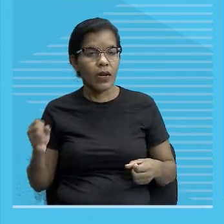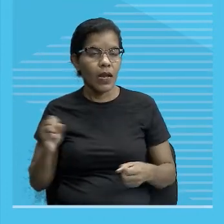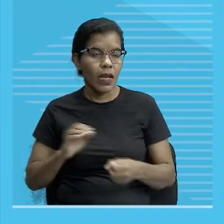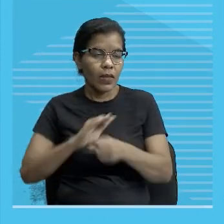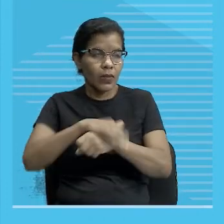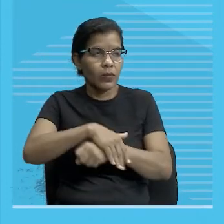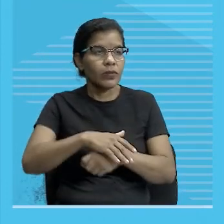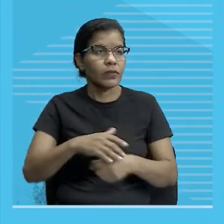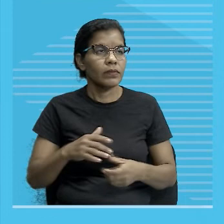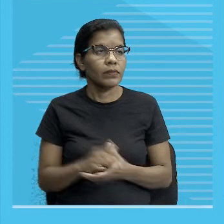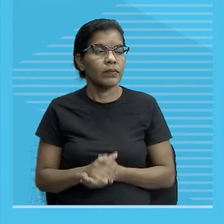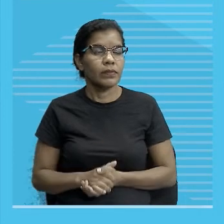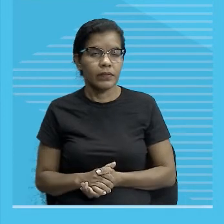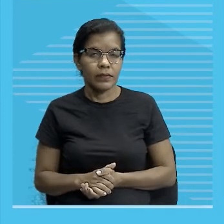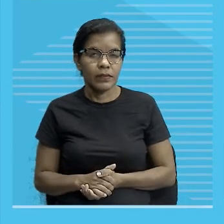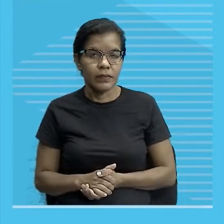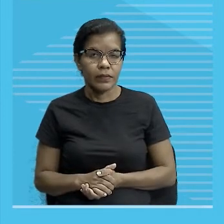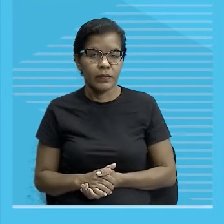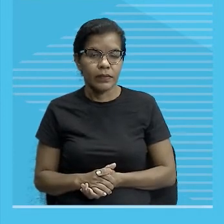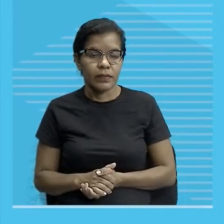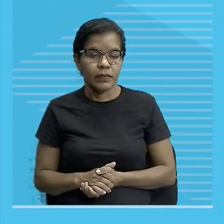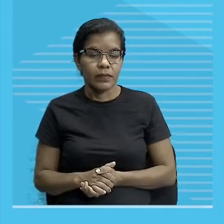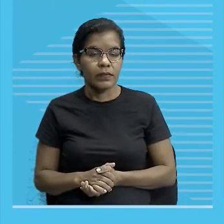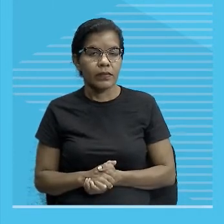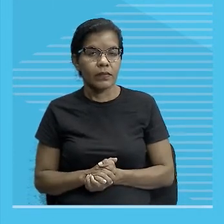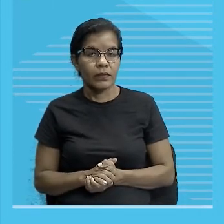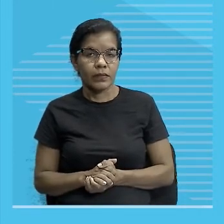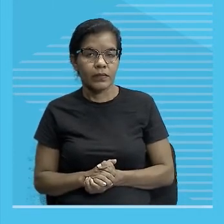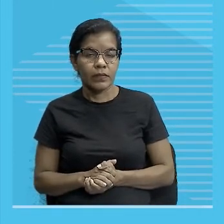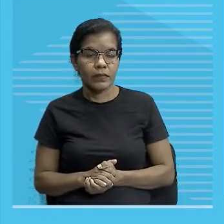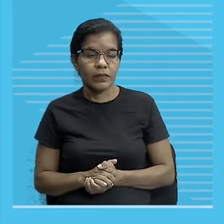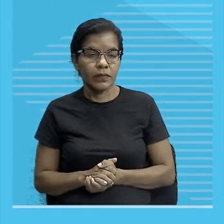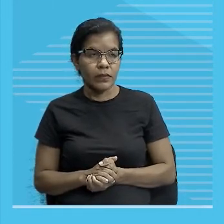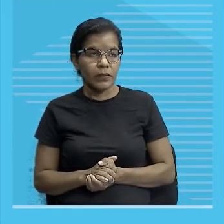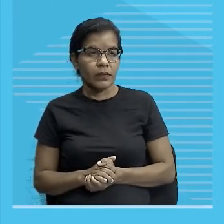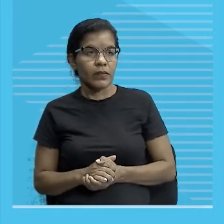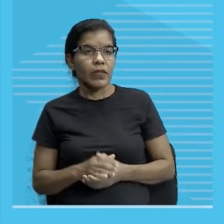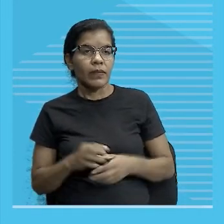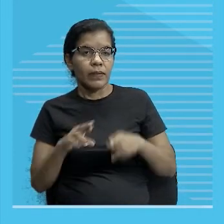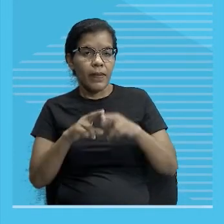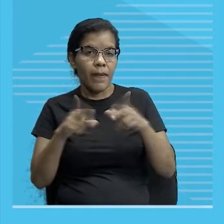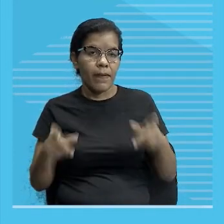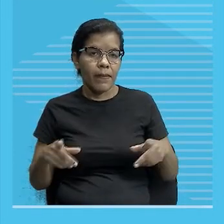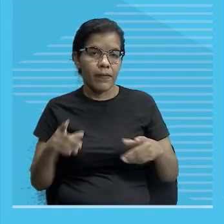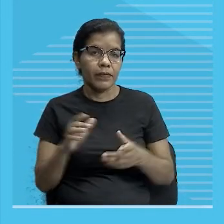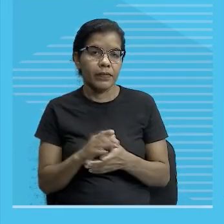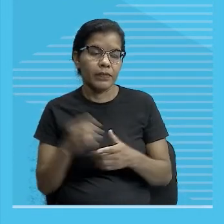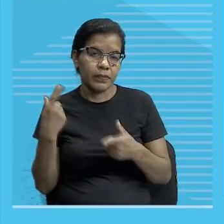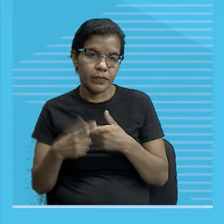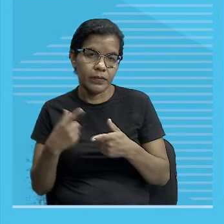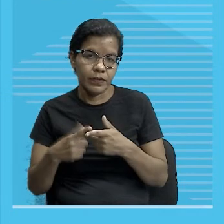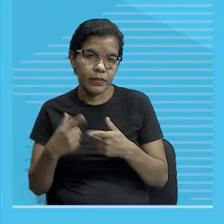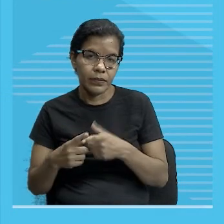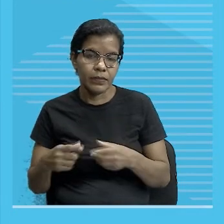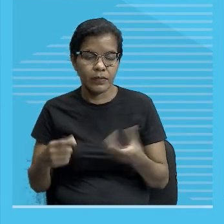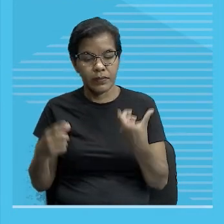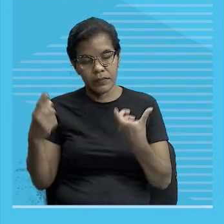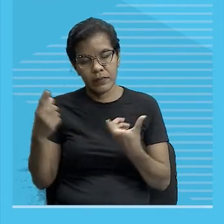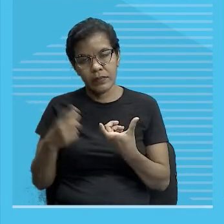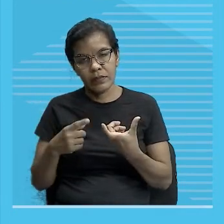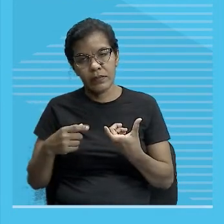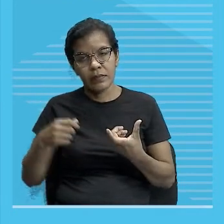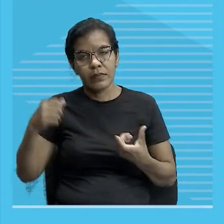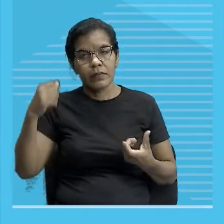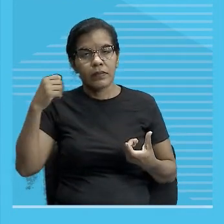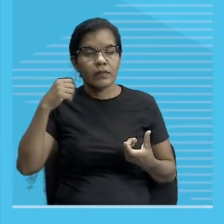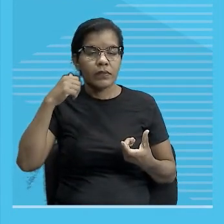tempo, ó, à tarde e à noite. Veja, é muito diferente, porque você vê que são palavras de fato femininas.